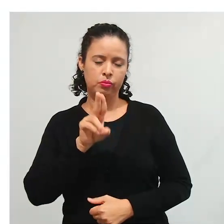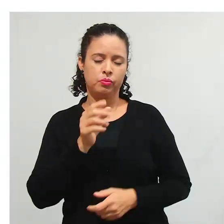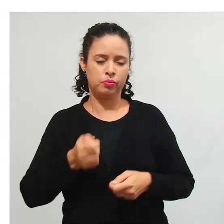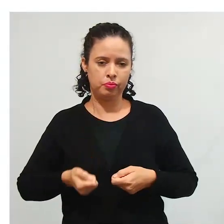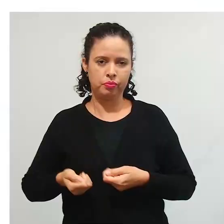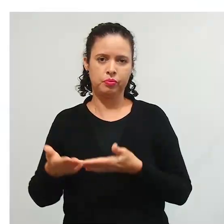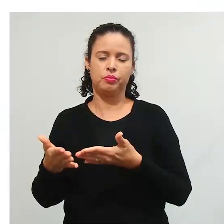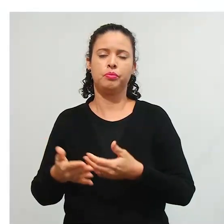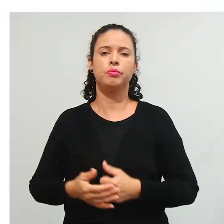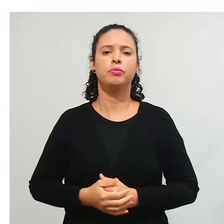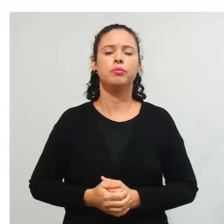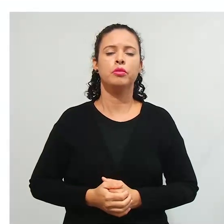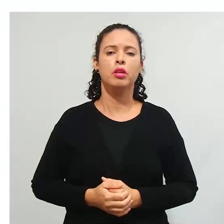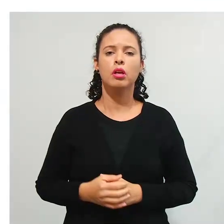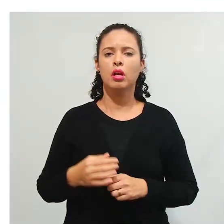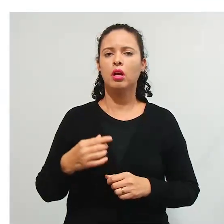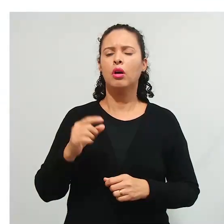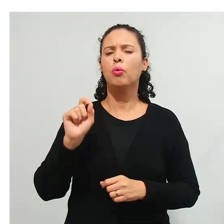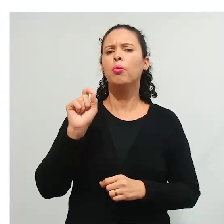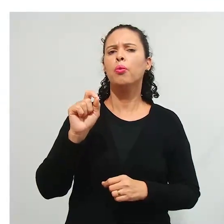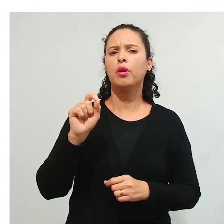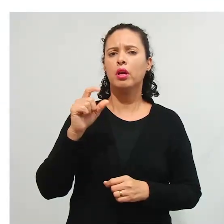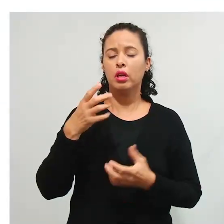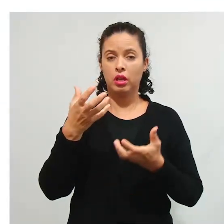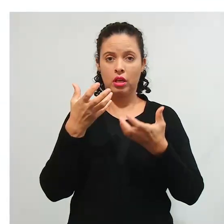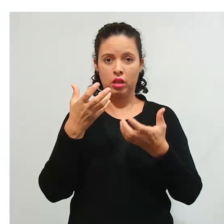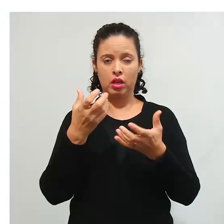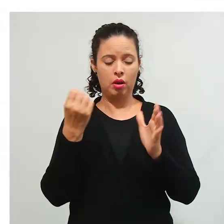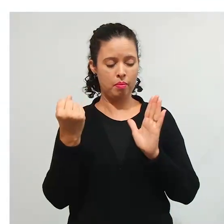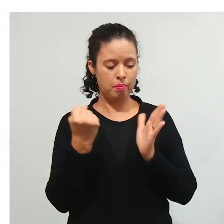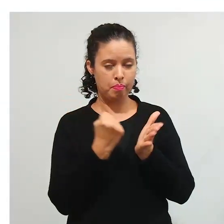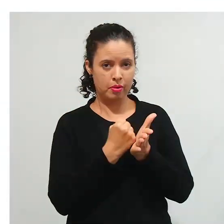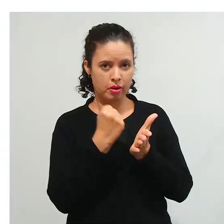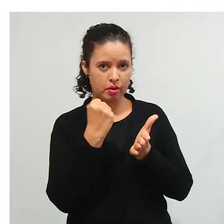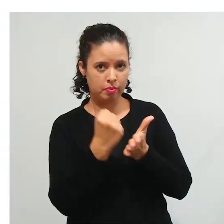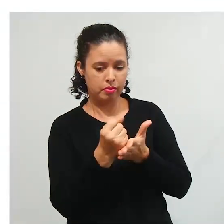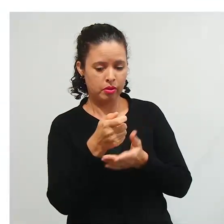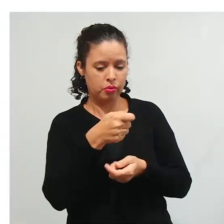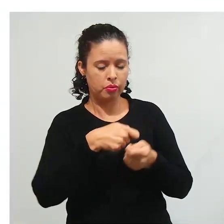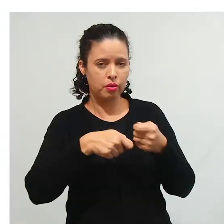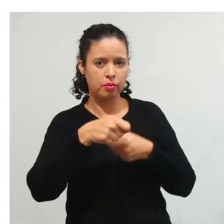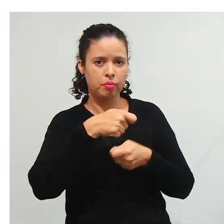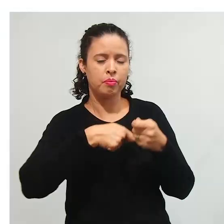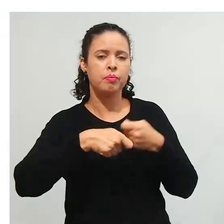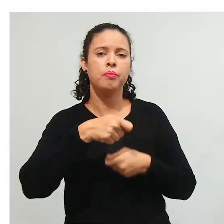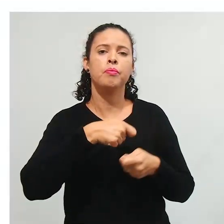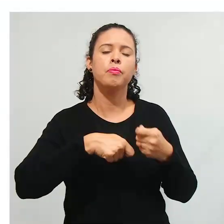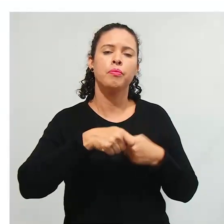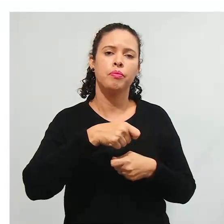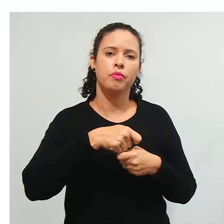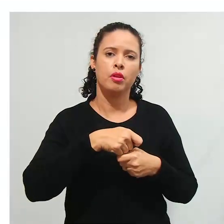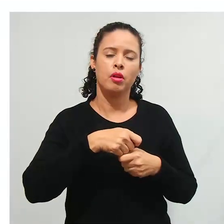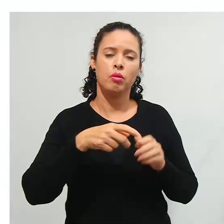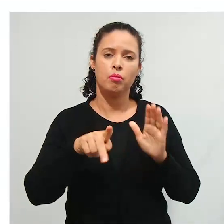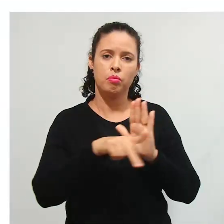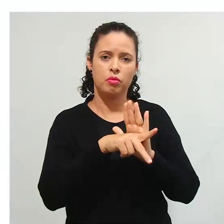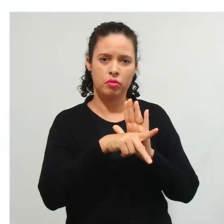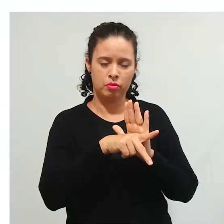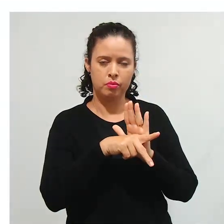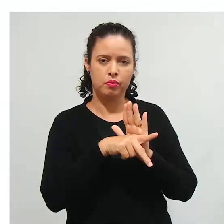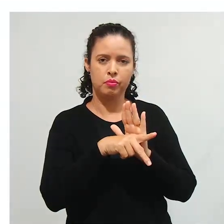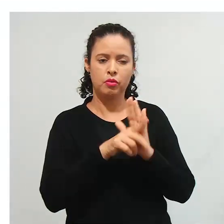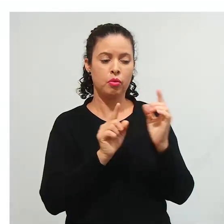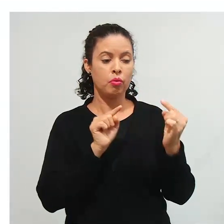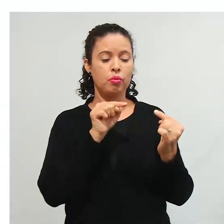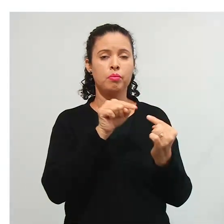em liquidação, que busca o registro na contabilidade, no patrimônio, de